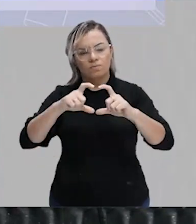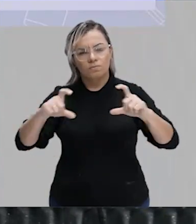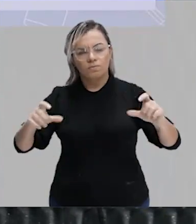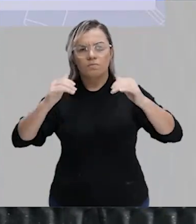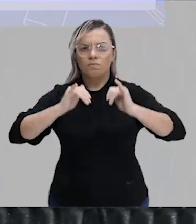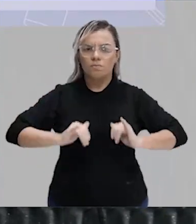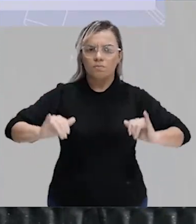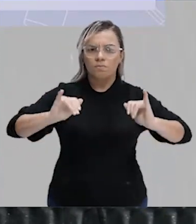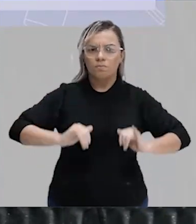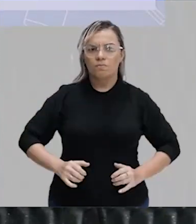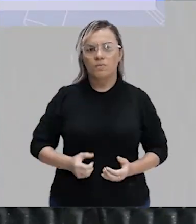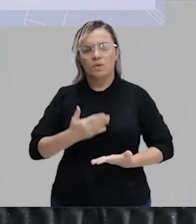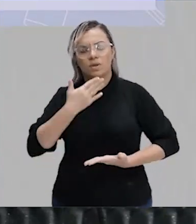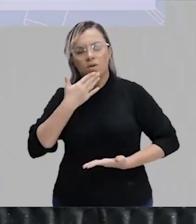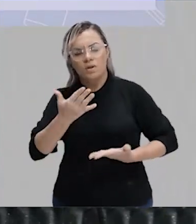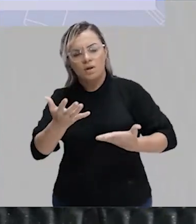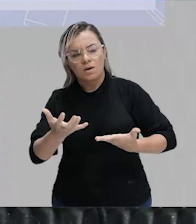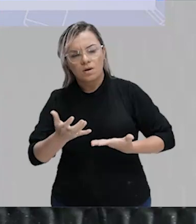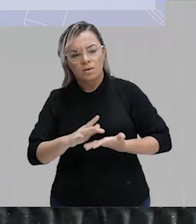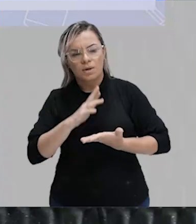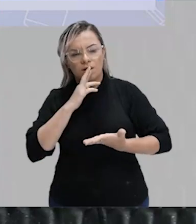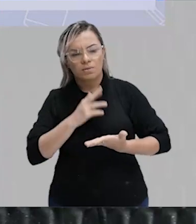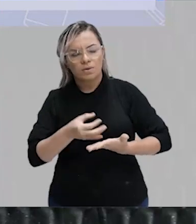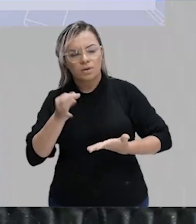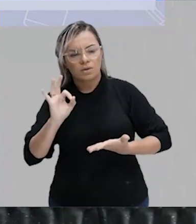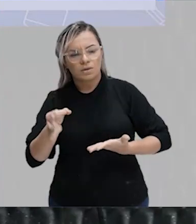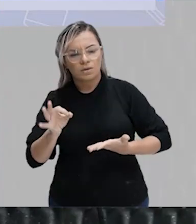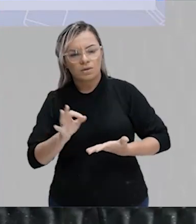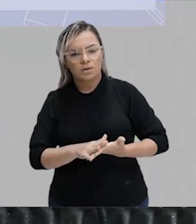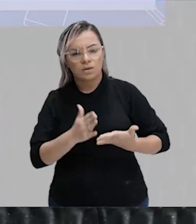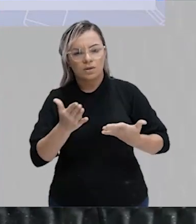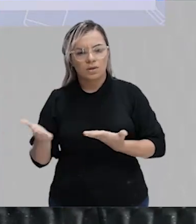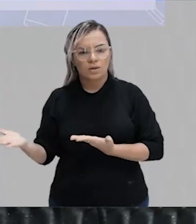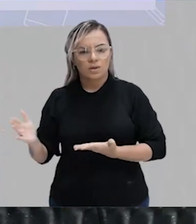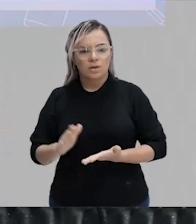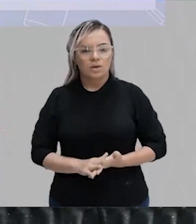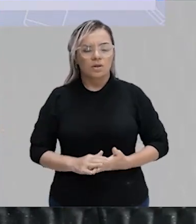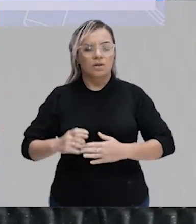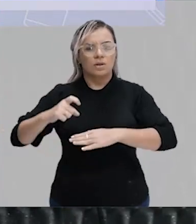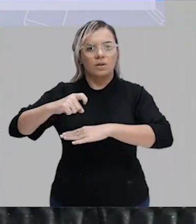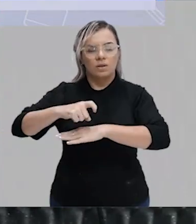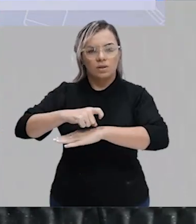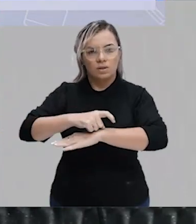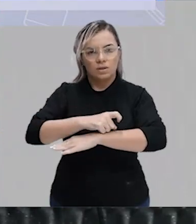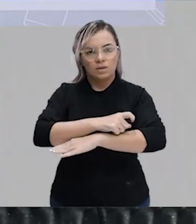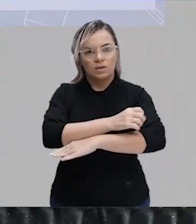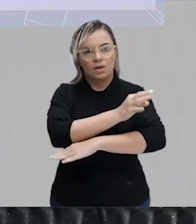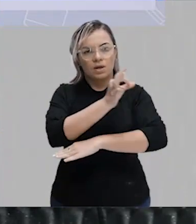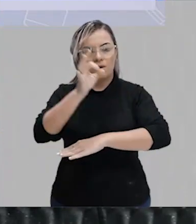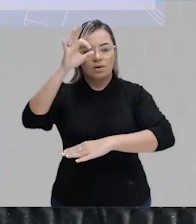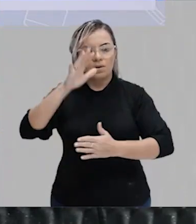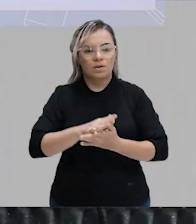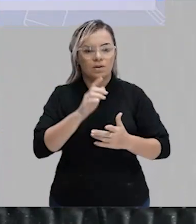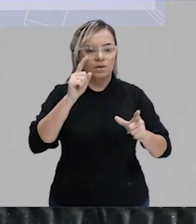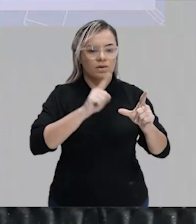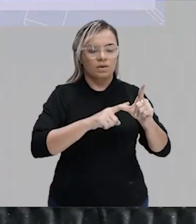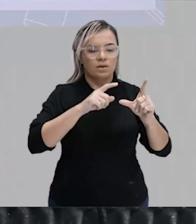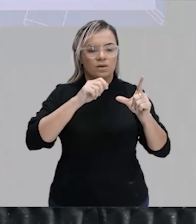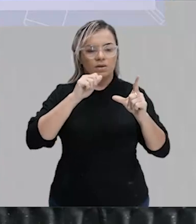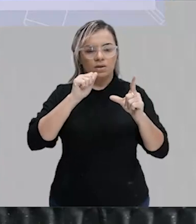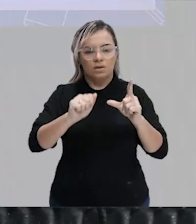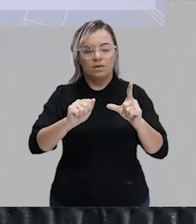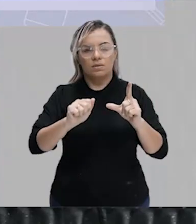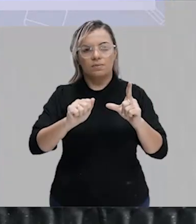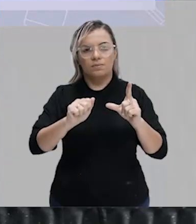informação a respeito da embriogênese. Letra A. A primeira fase do desenvolvimento